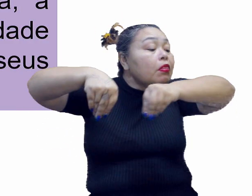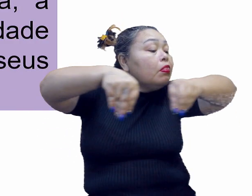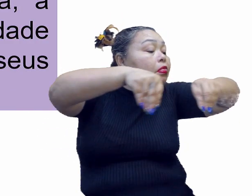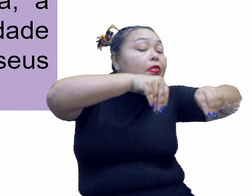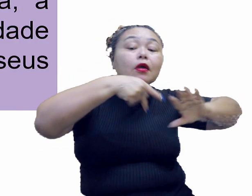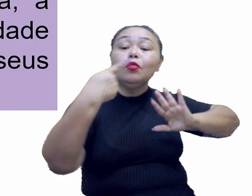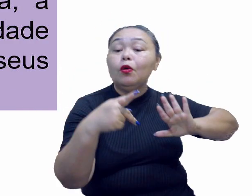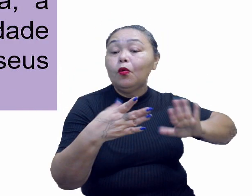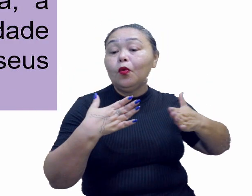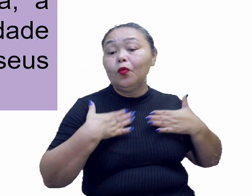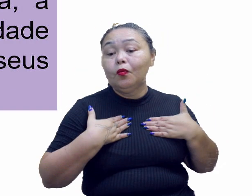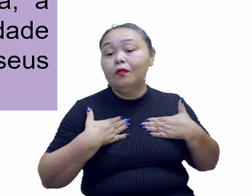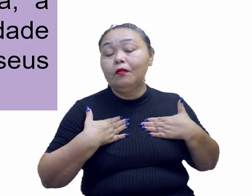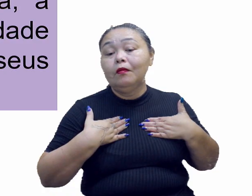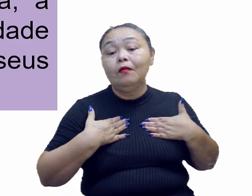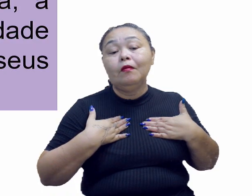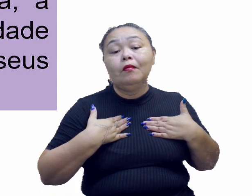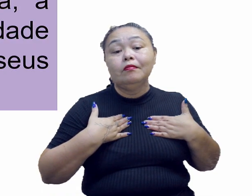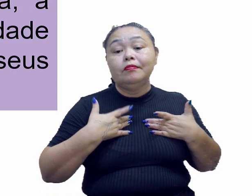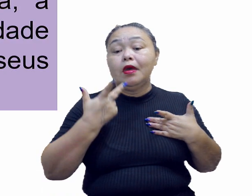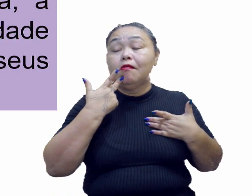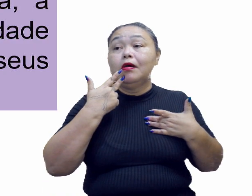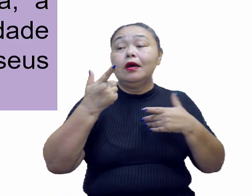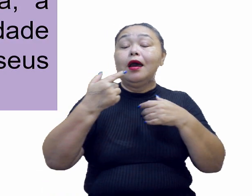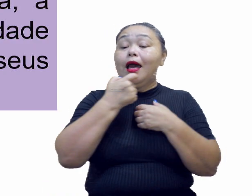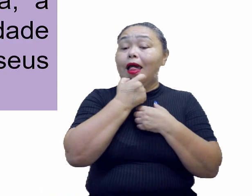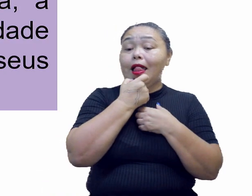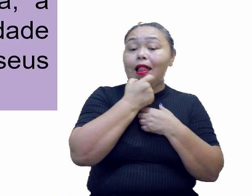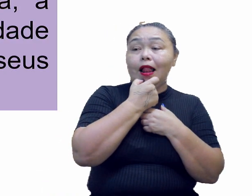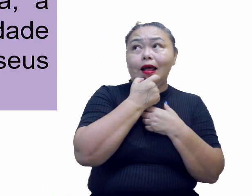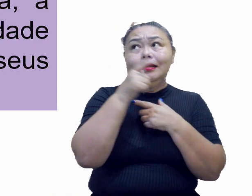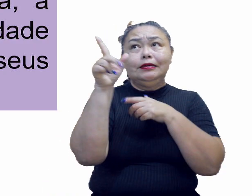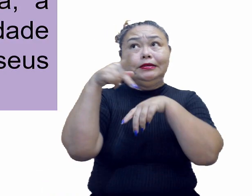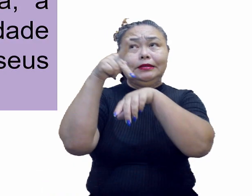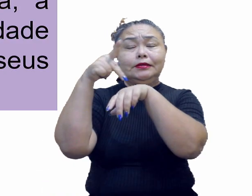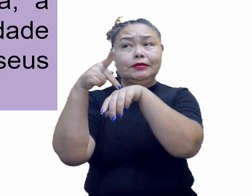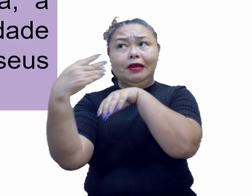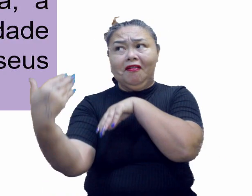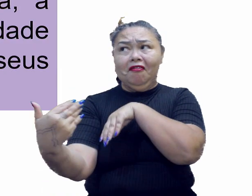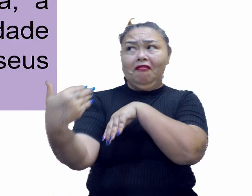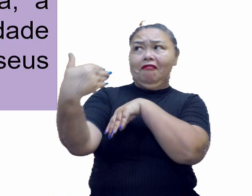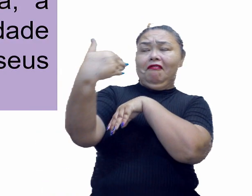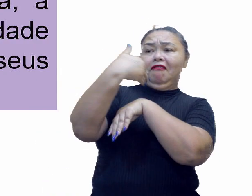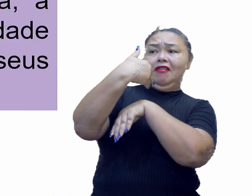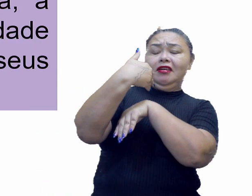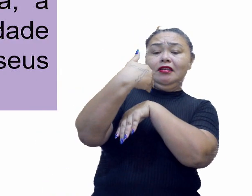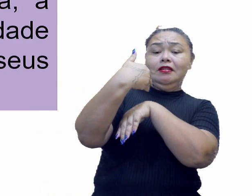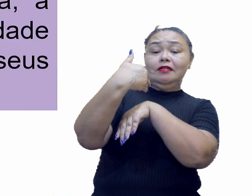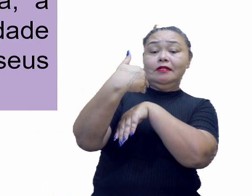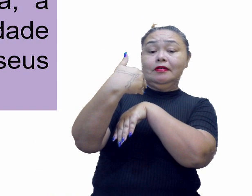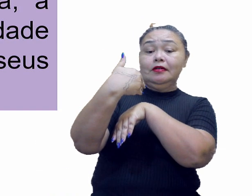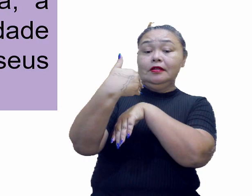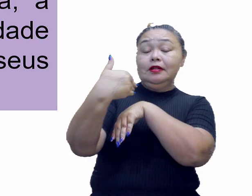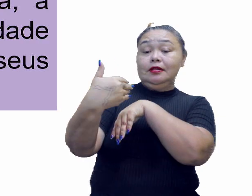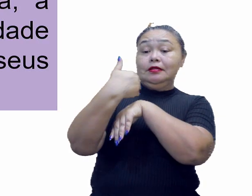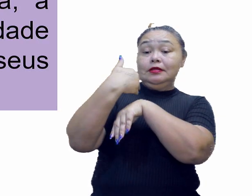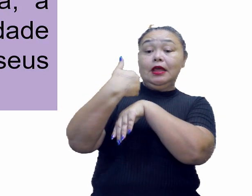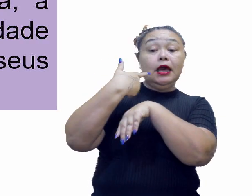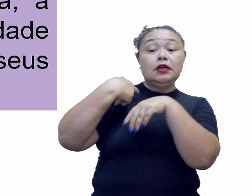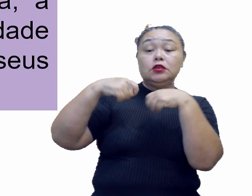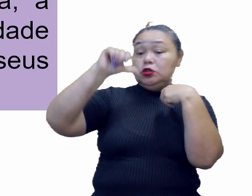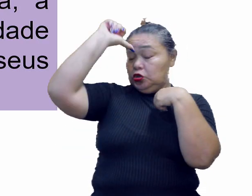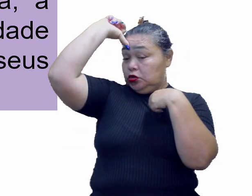território. Para de a Inglaterra estar interferindo vamos colocar, na